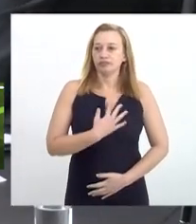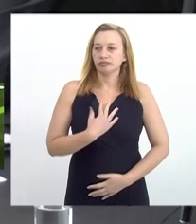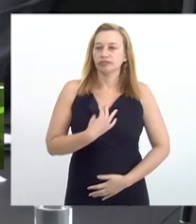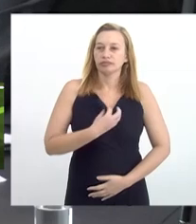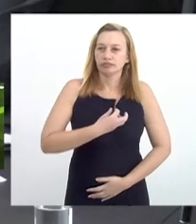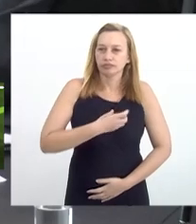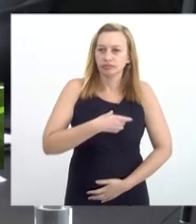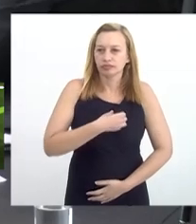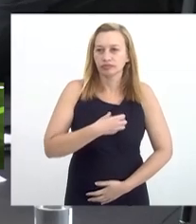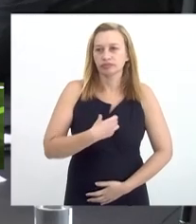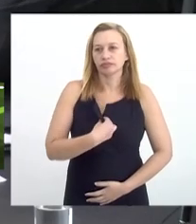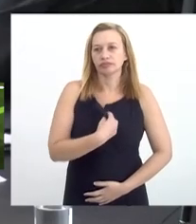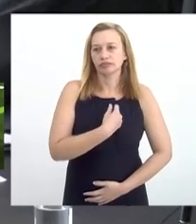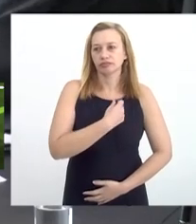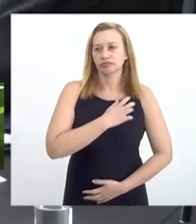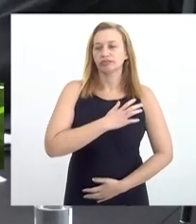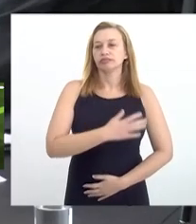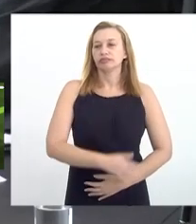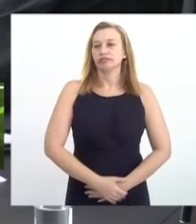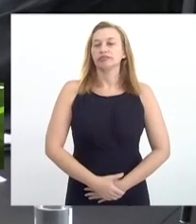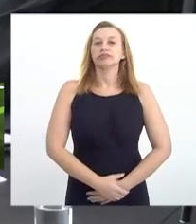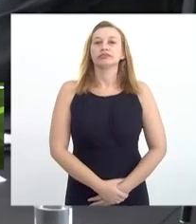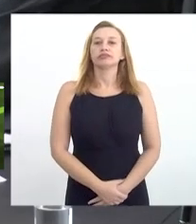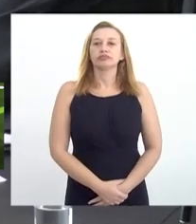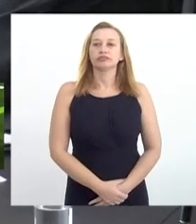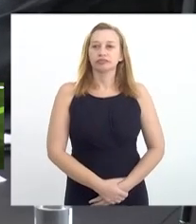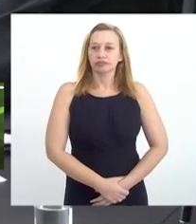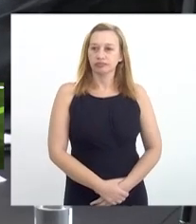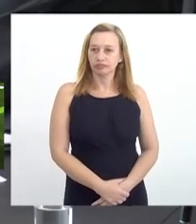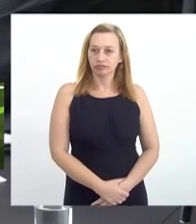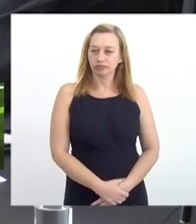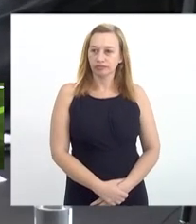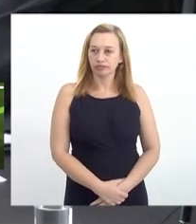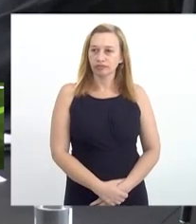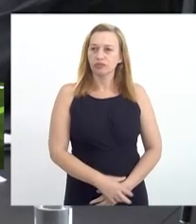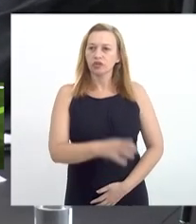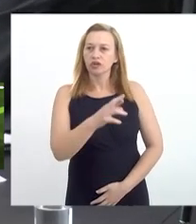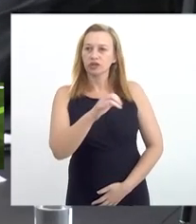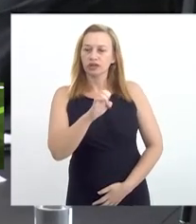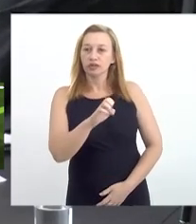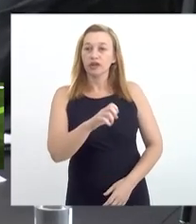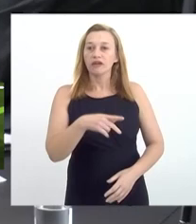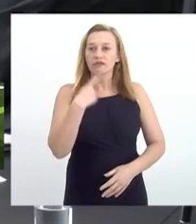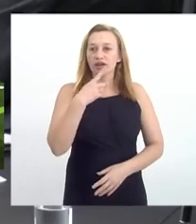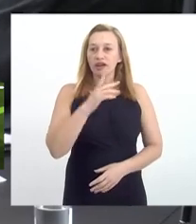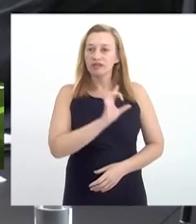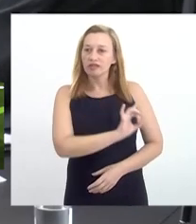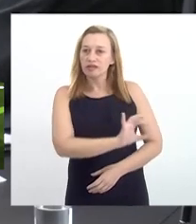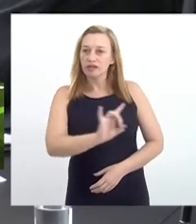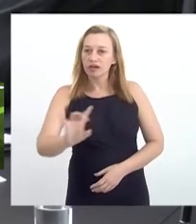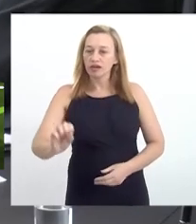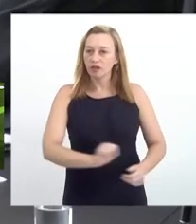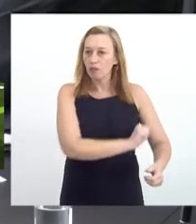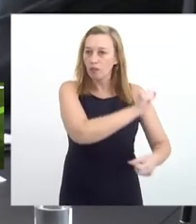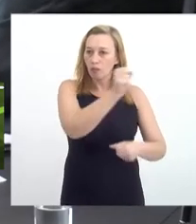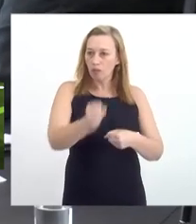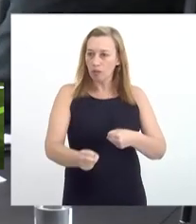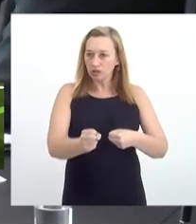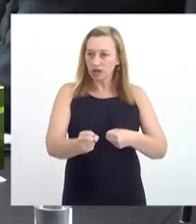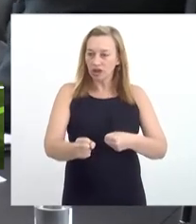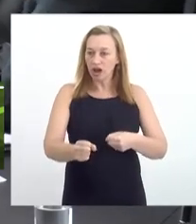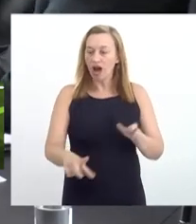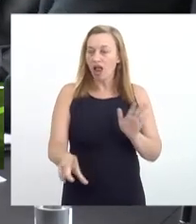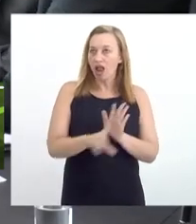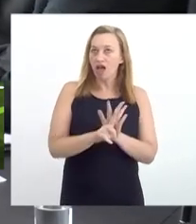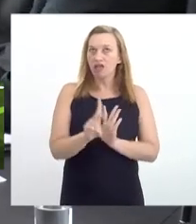Executado por poder, o ente, o regime fala de cada poder, não fala, a lei